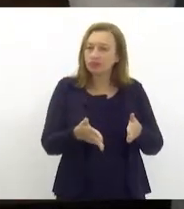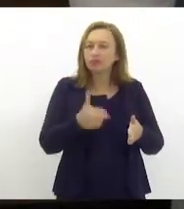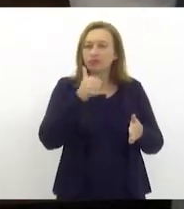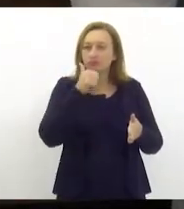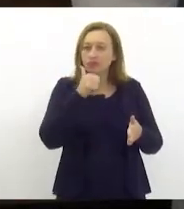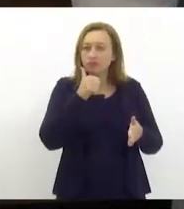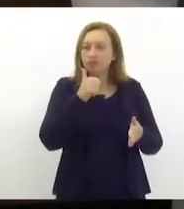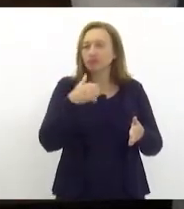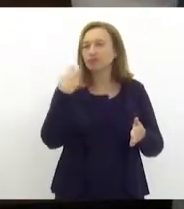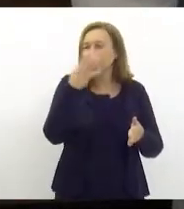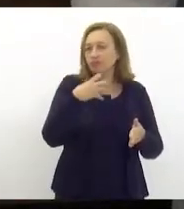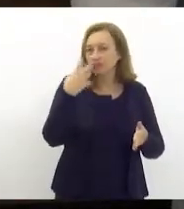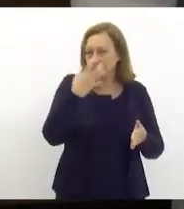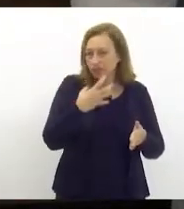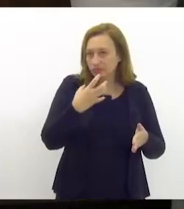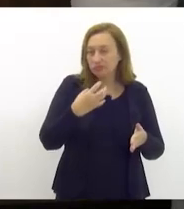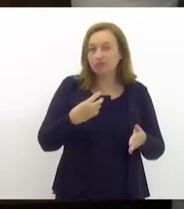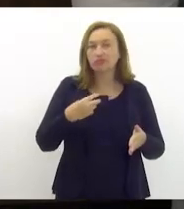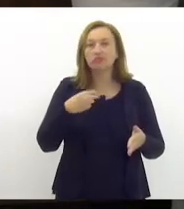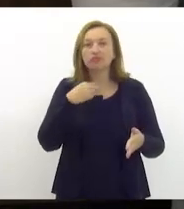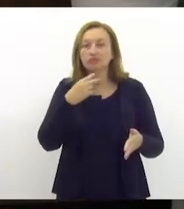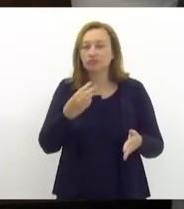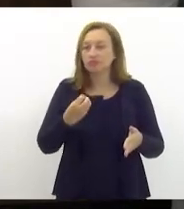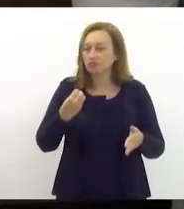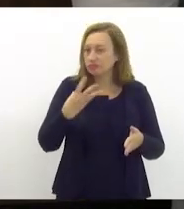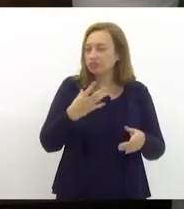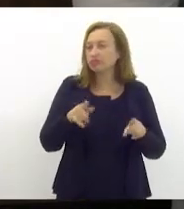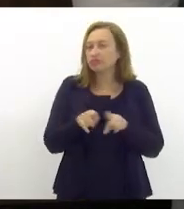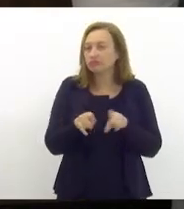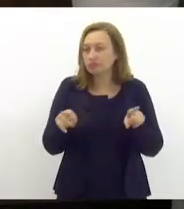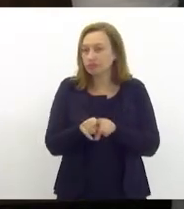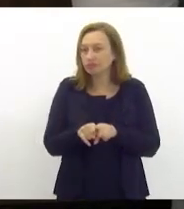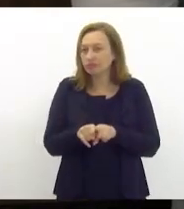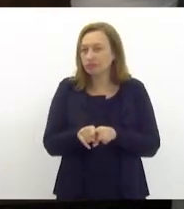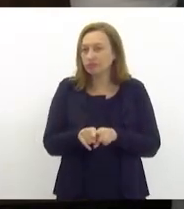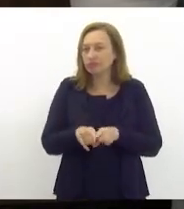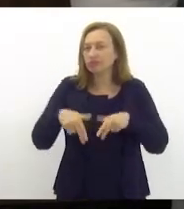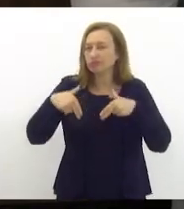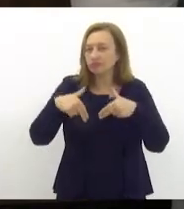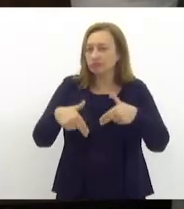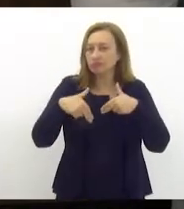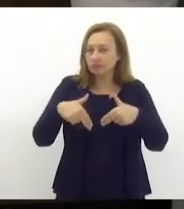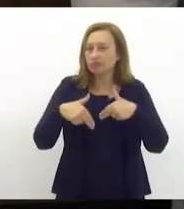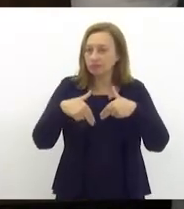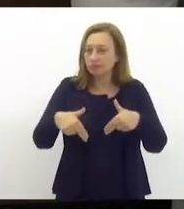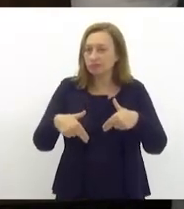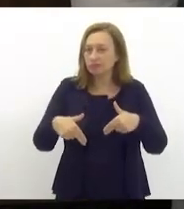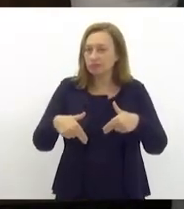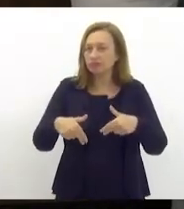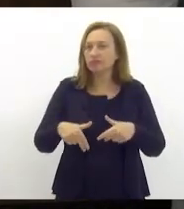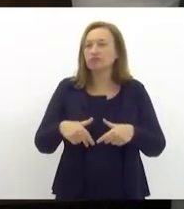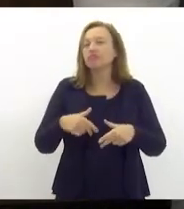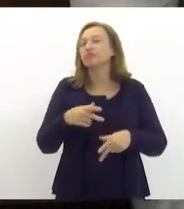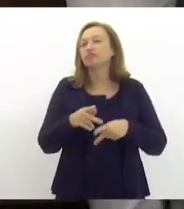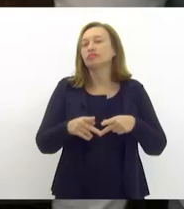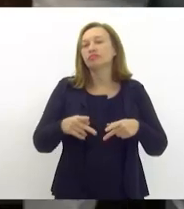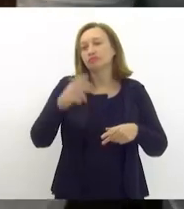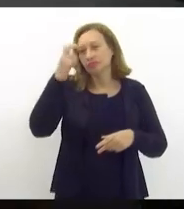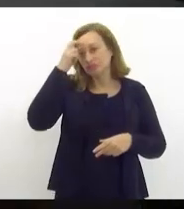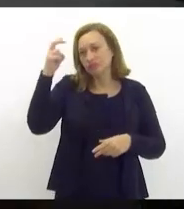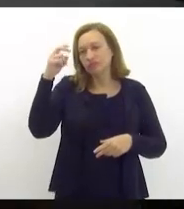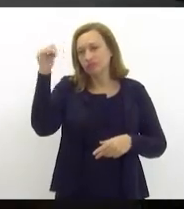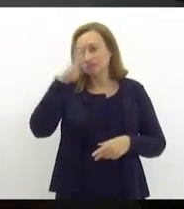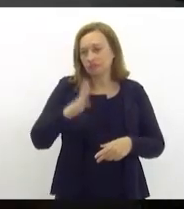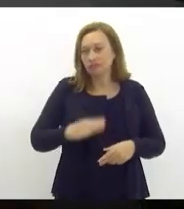grande cantora de um gênero muito popular brasileiro, também alguém que milita pelo enegrecimento e popularização da cultura brasileira.